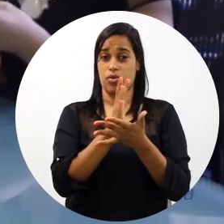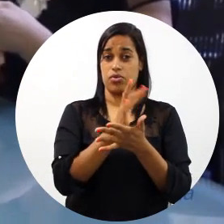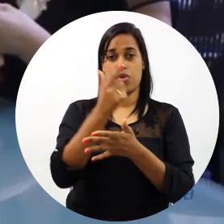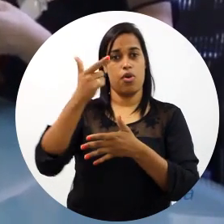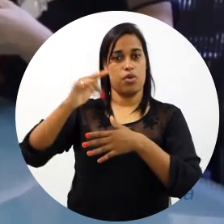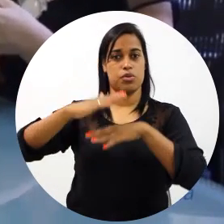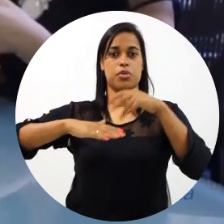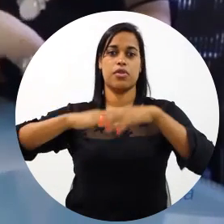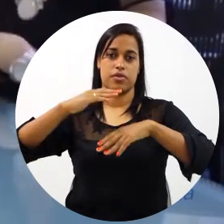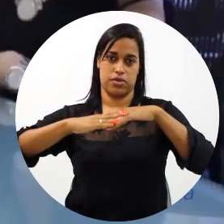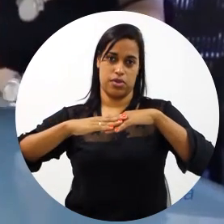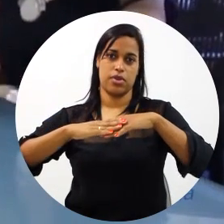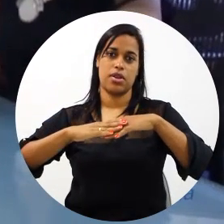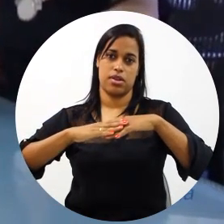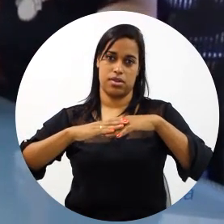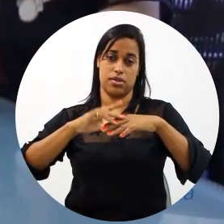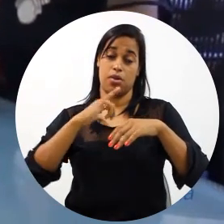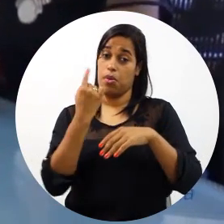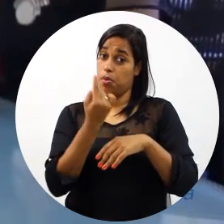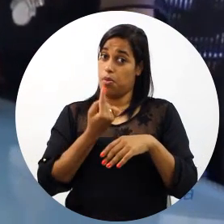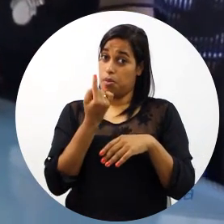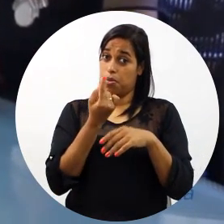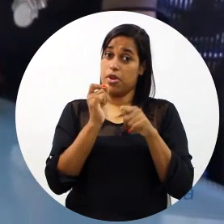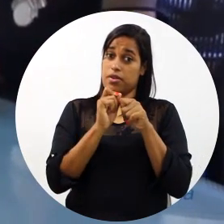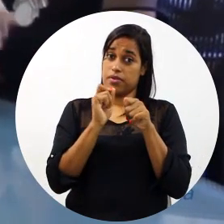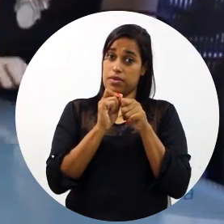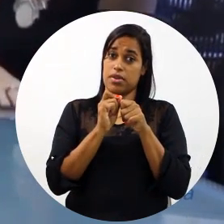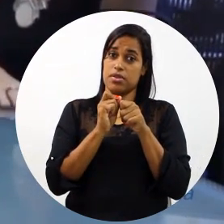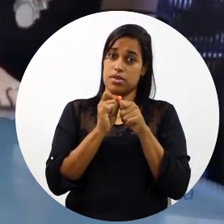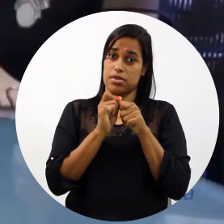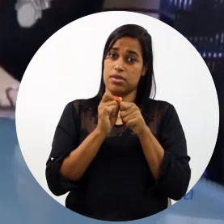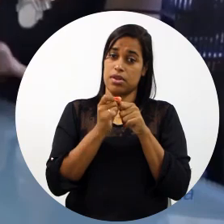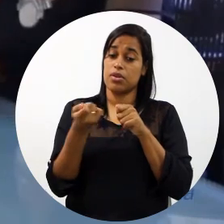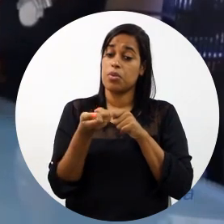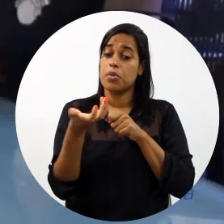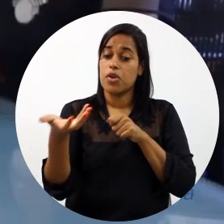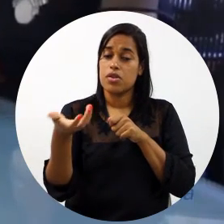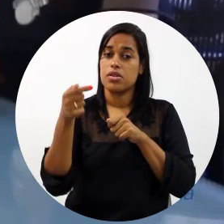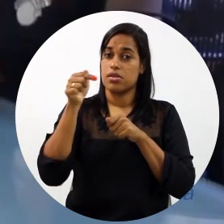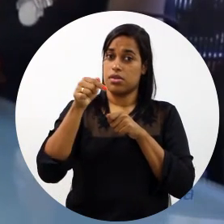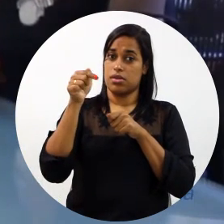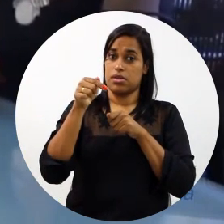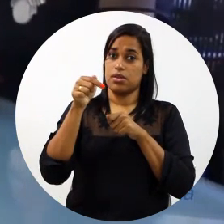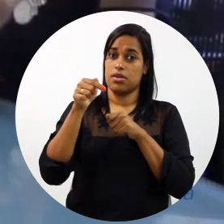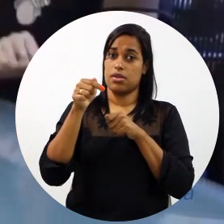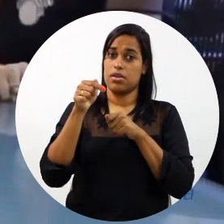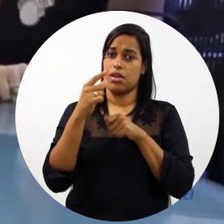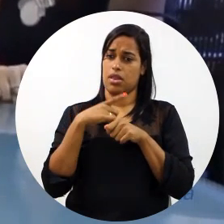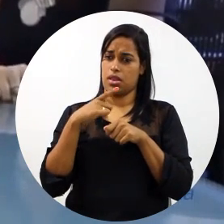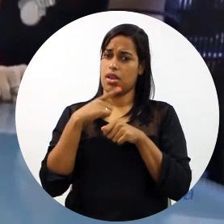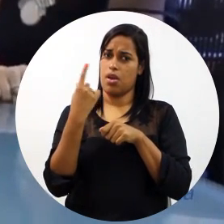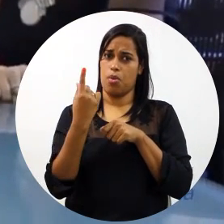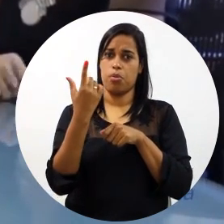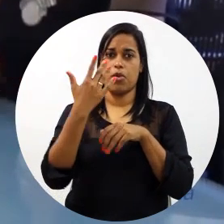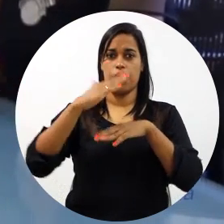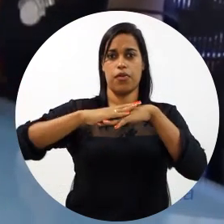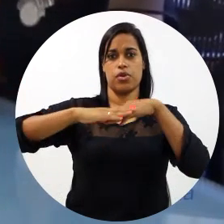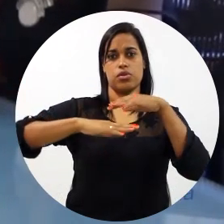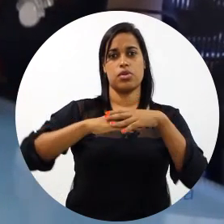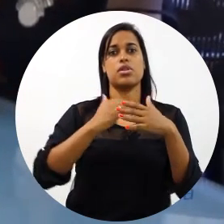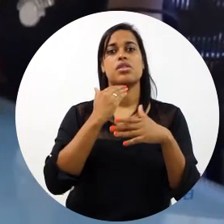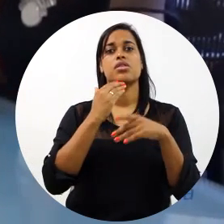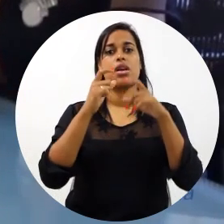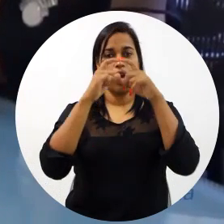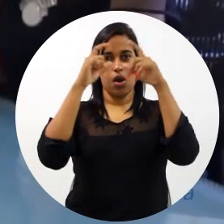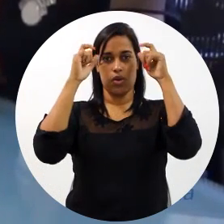serviço. E aí uma das construtoras que fazia parte do processo da construção estava lá e tinha um funcionário que estava